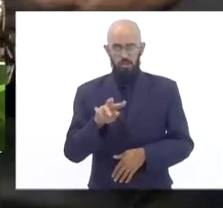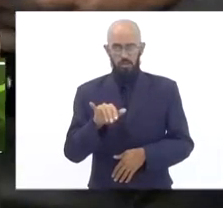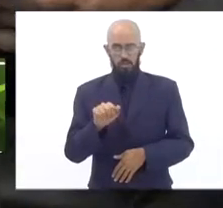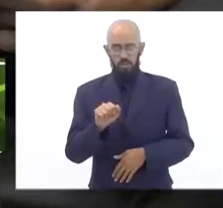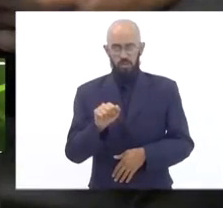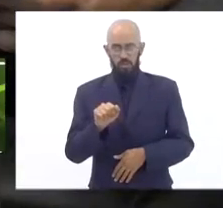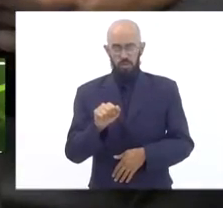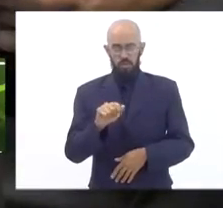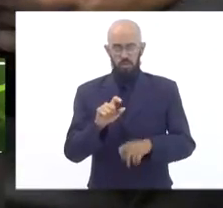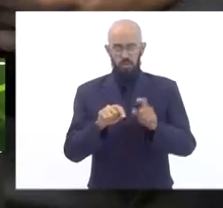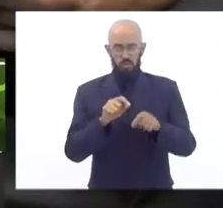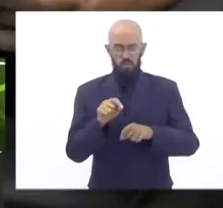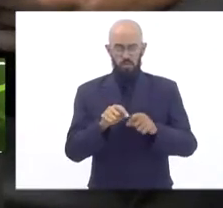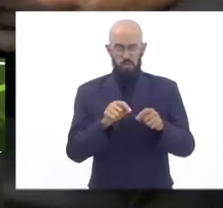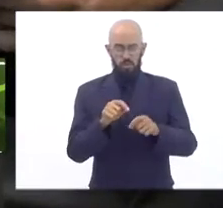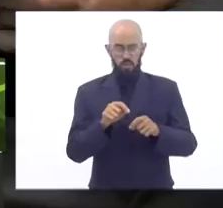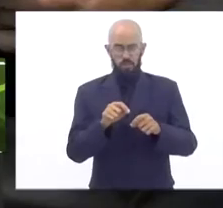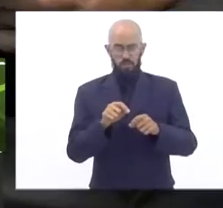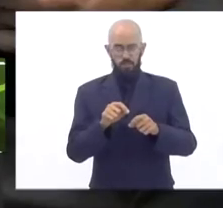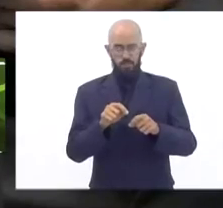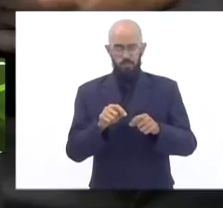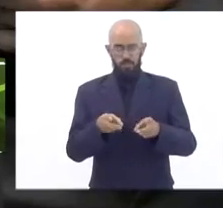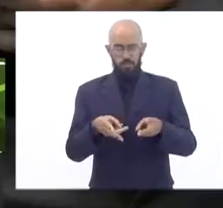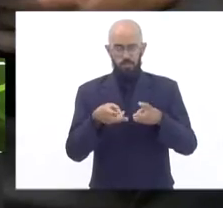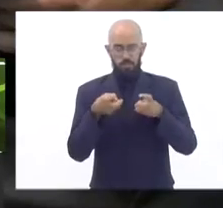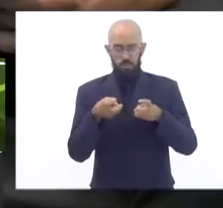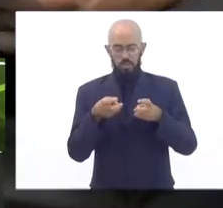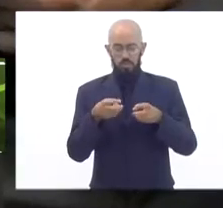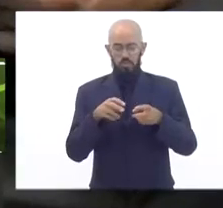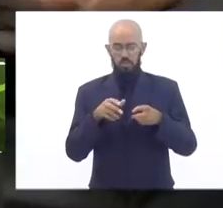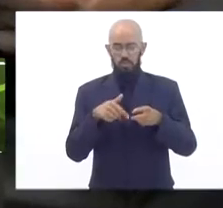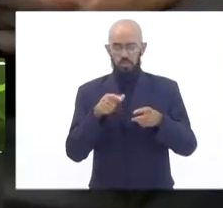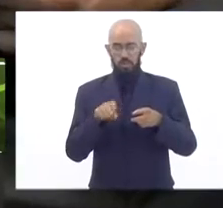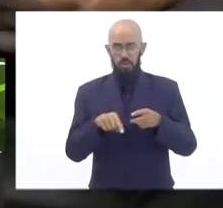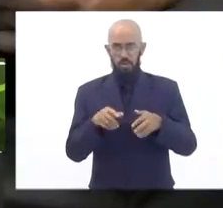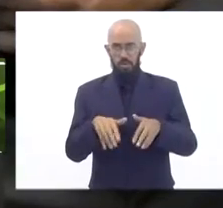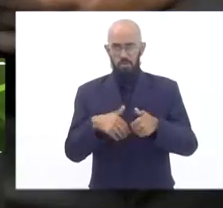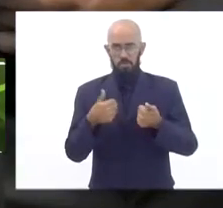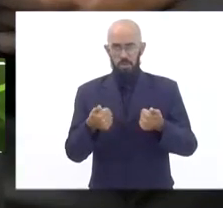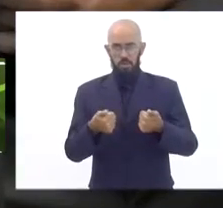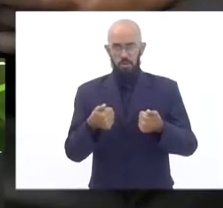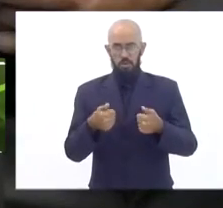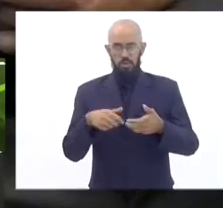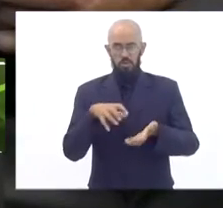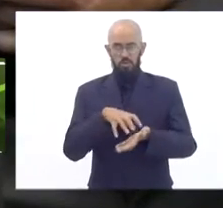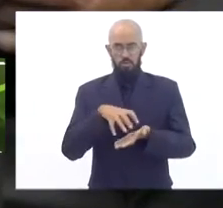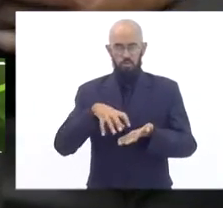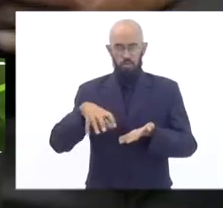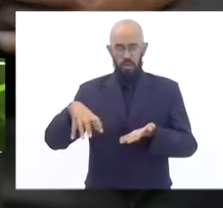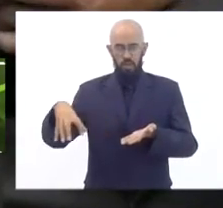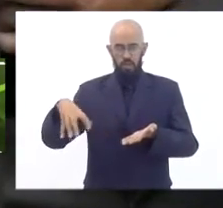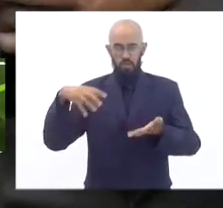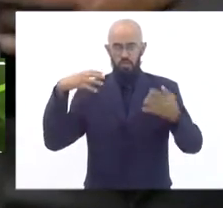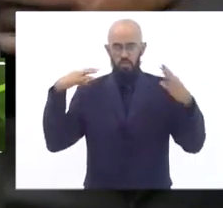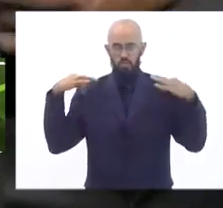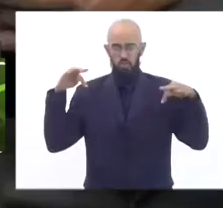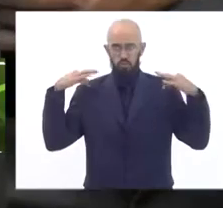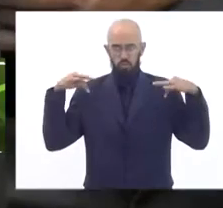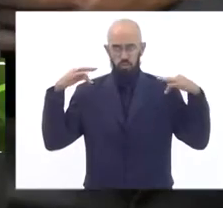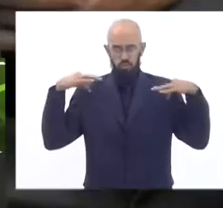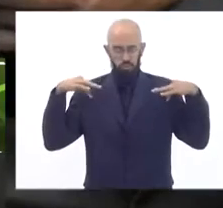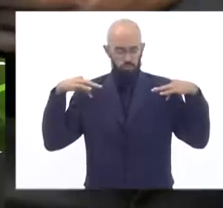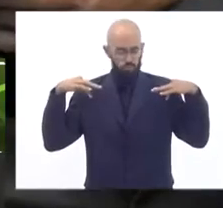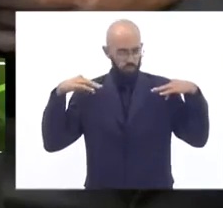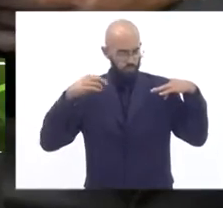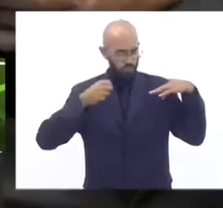as palavras dela, o que se viu foi uma melhoria nas áreas turísticas. Foi exatamente... Se eu estiver